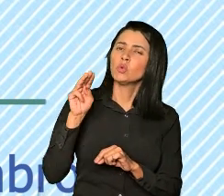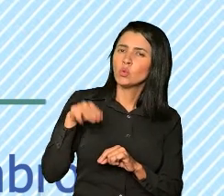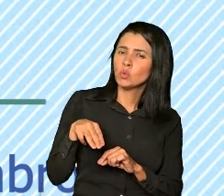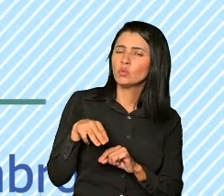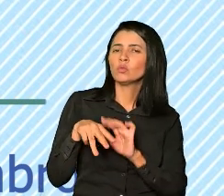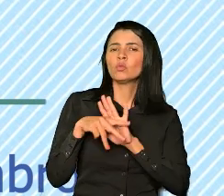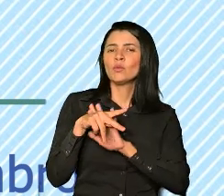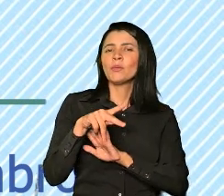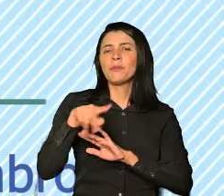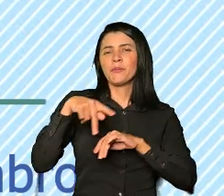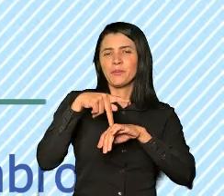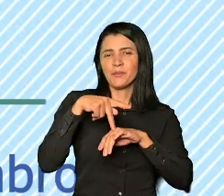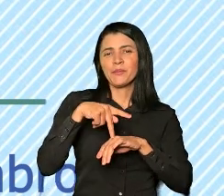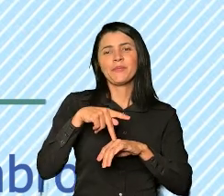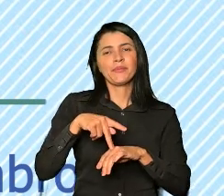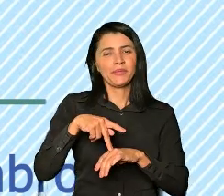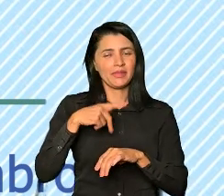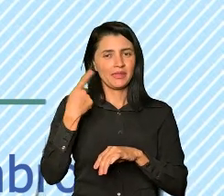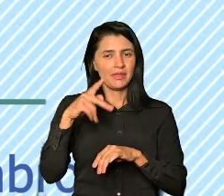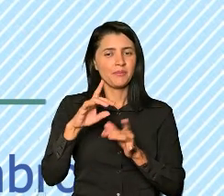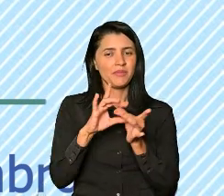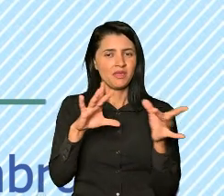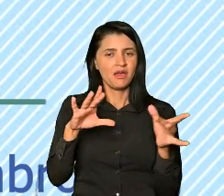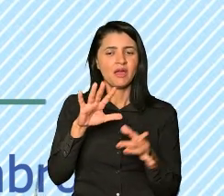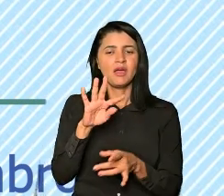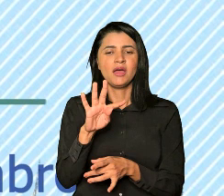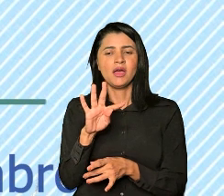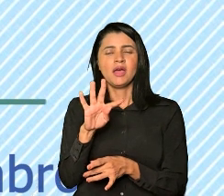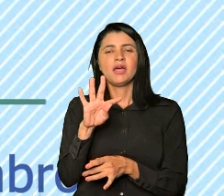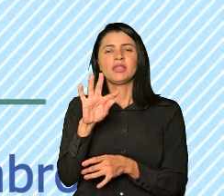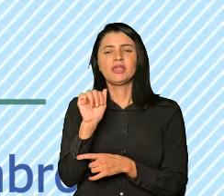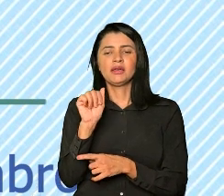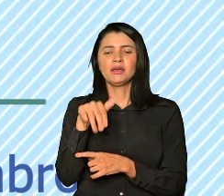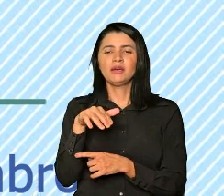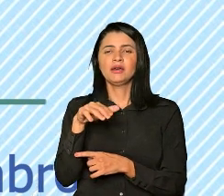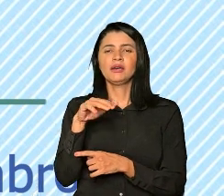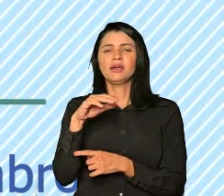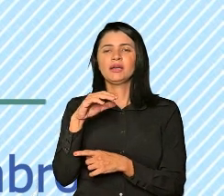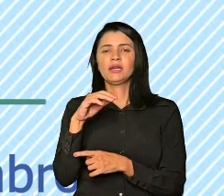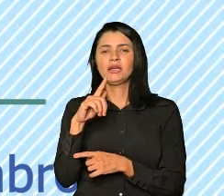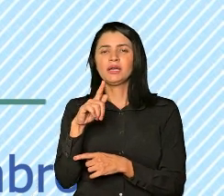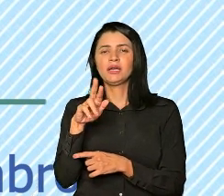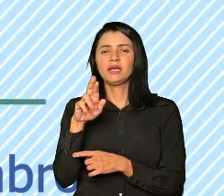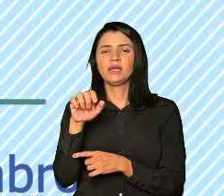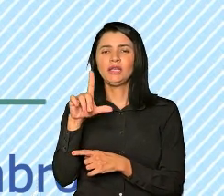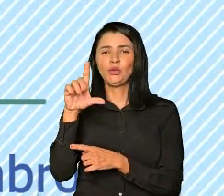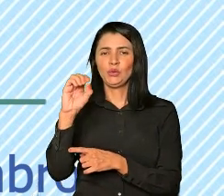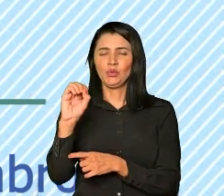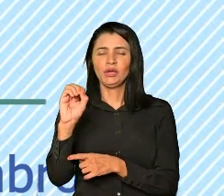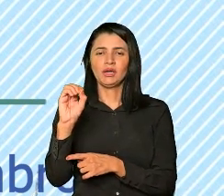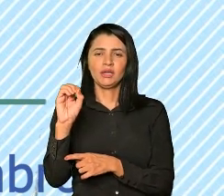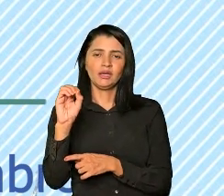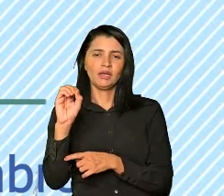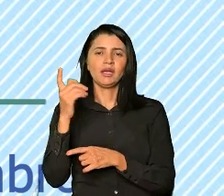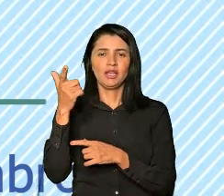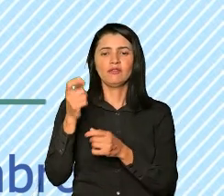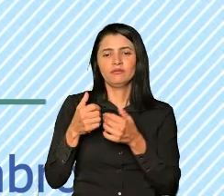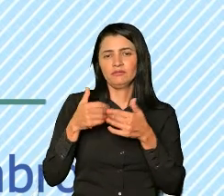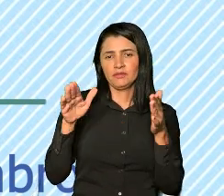da Pátria e da Liberdade Tancredo Neves. Esse panteão ele foi construído em homenagem ao Tancredo Neves, né? Ele é inaugurado